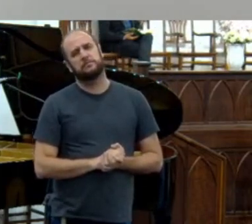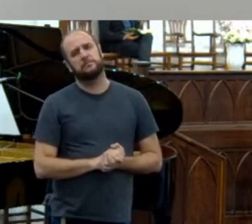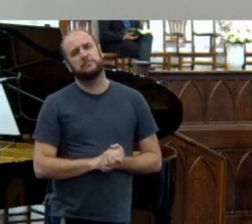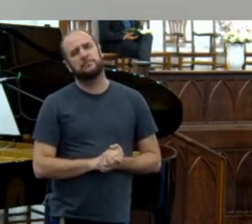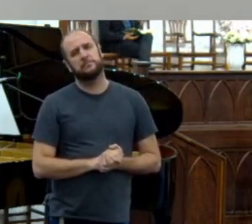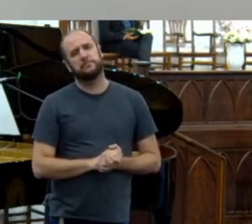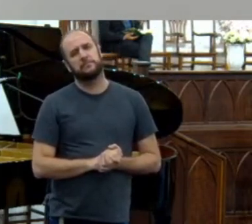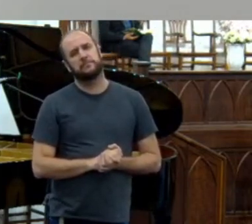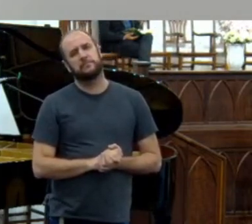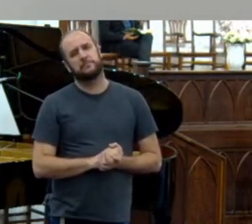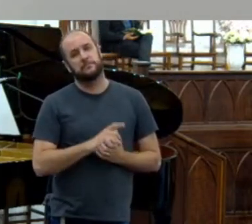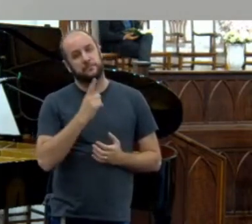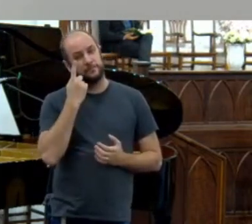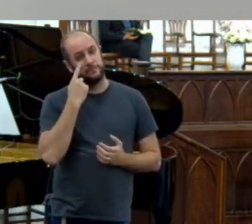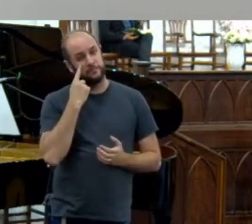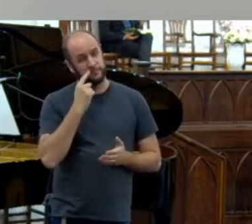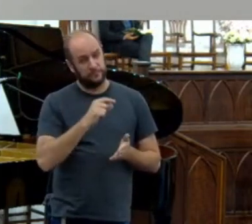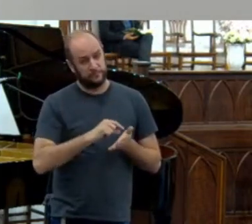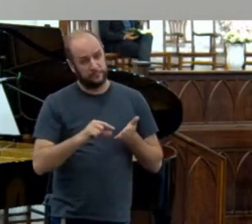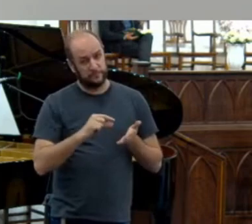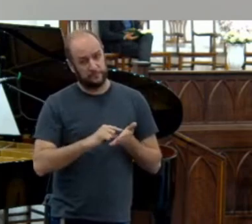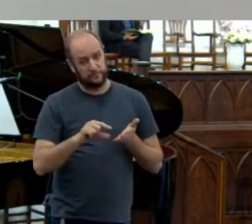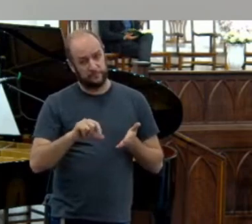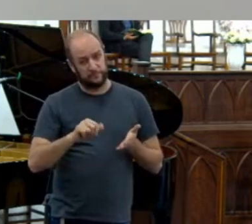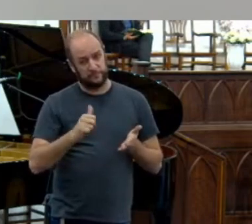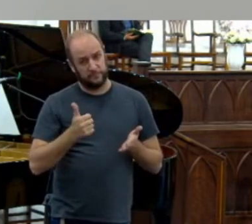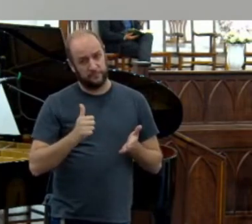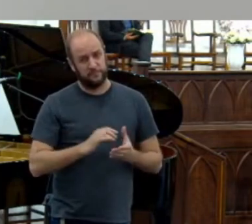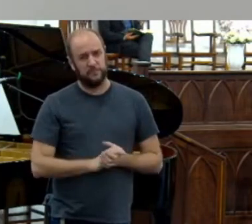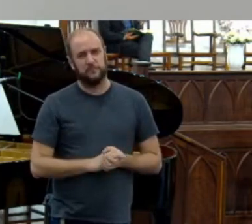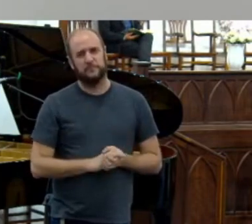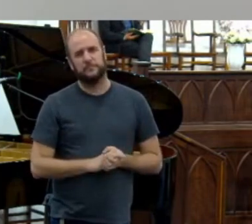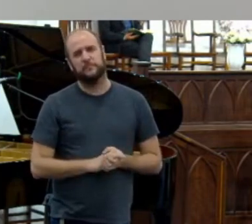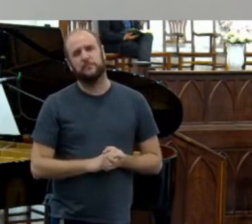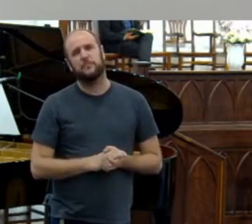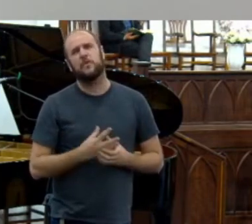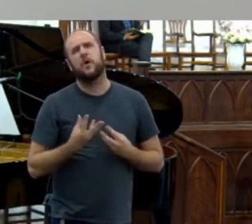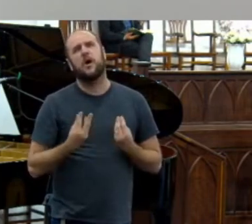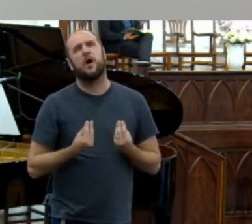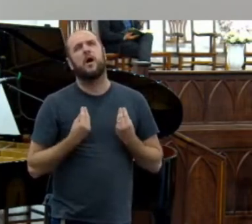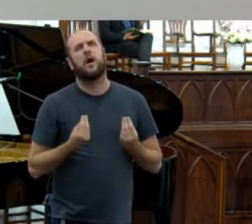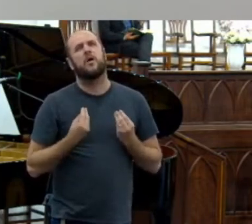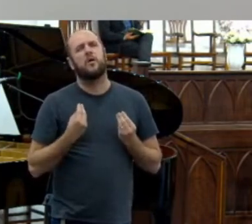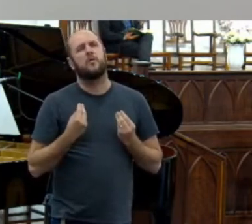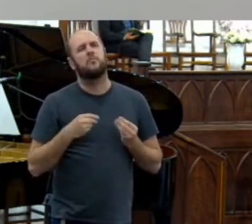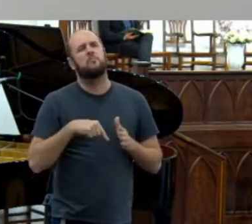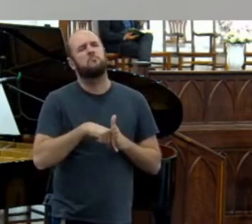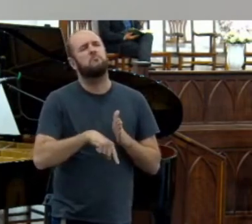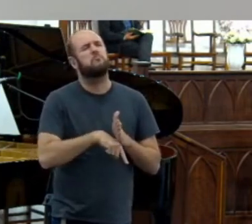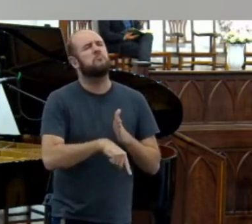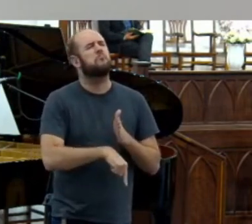olha o que ele disse no final do verso 11. Ó profundidade da riqueza,